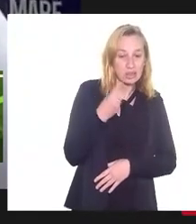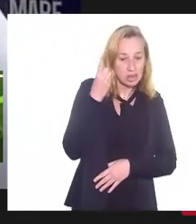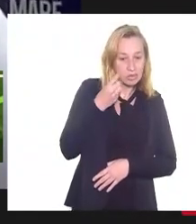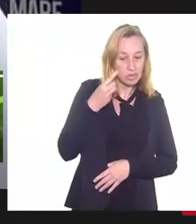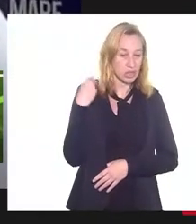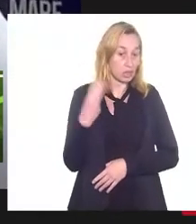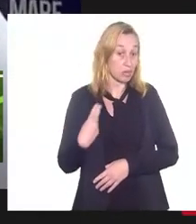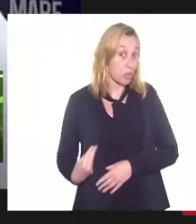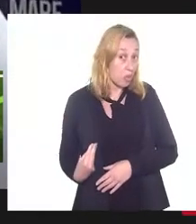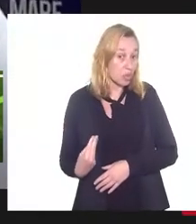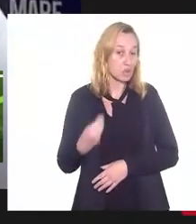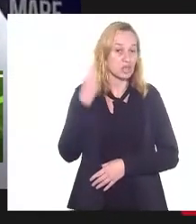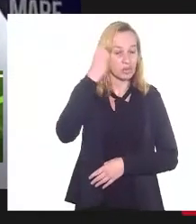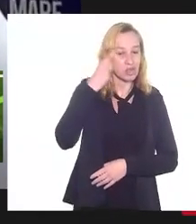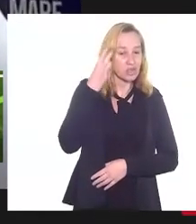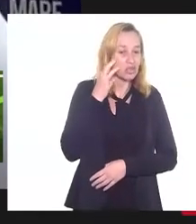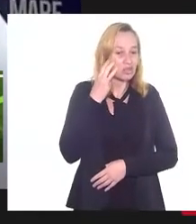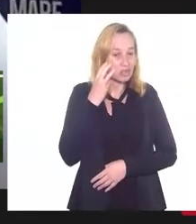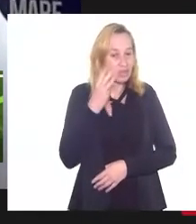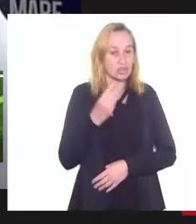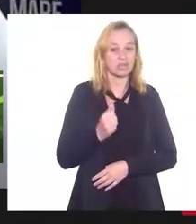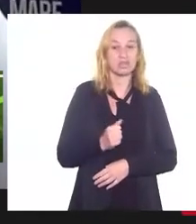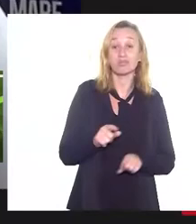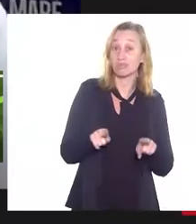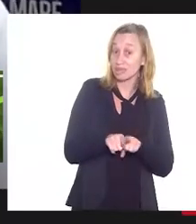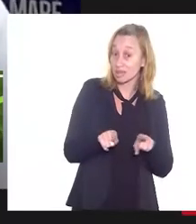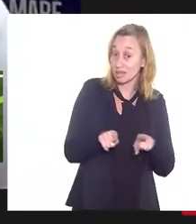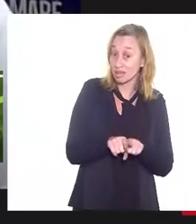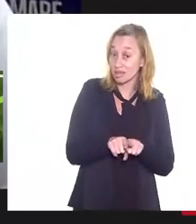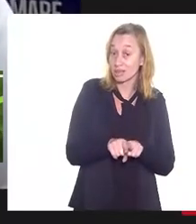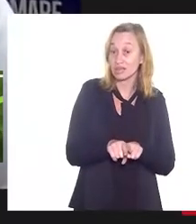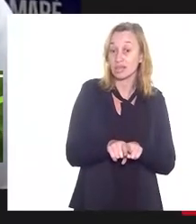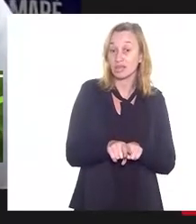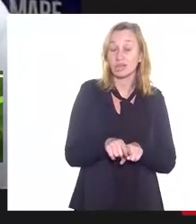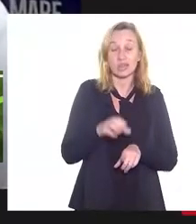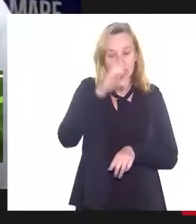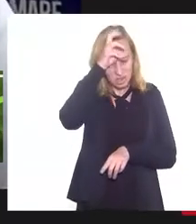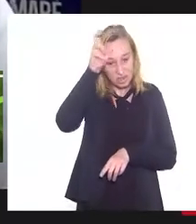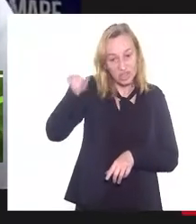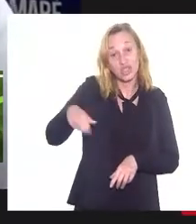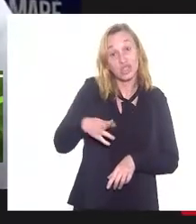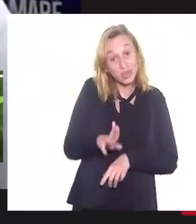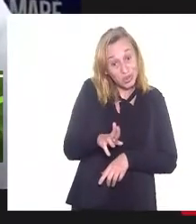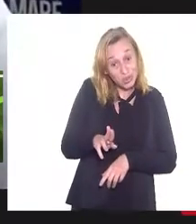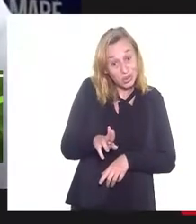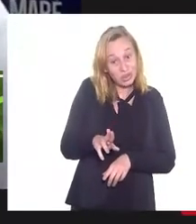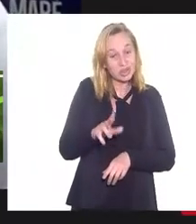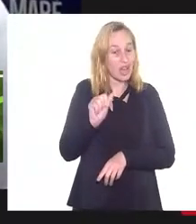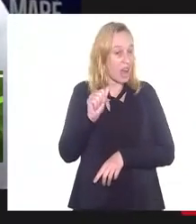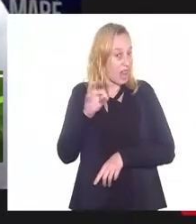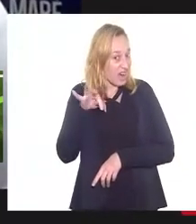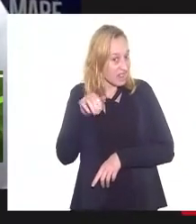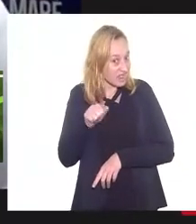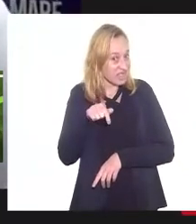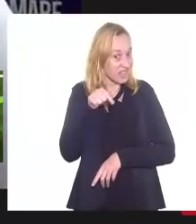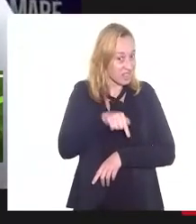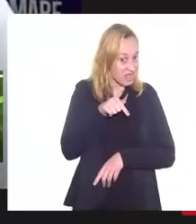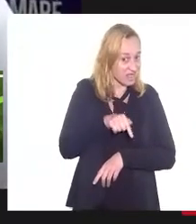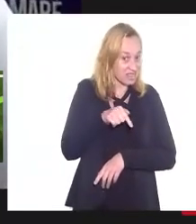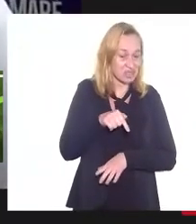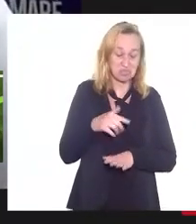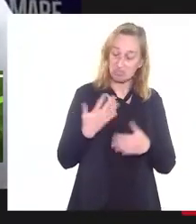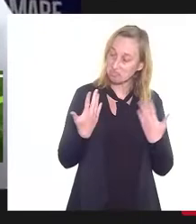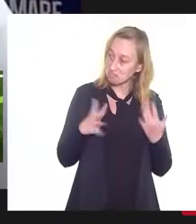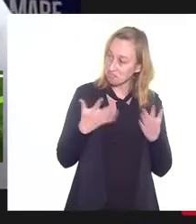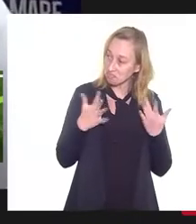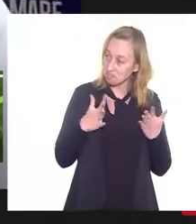Mônica Francisco, o deputado Valdec Carneiro, assim como cumprimento Tia Ju e o Átila Nunes aqui com essas